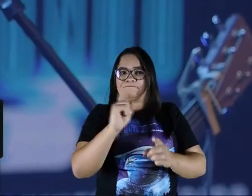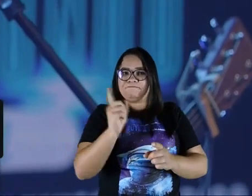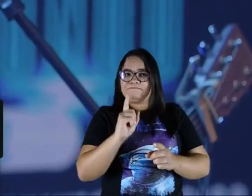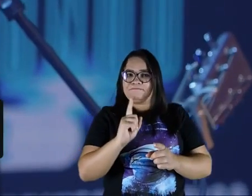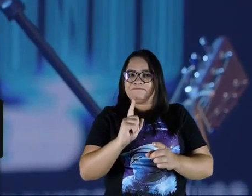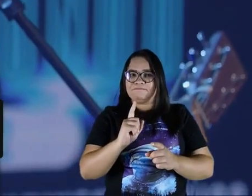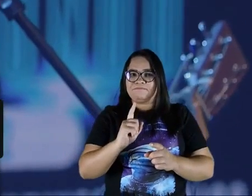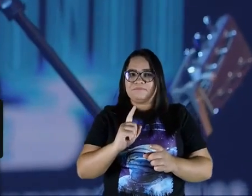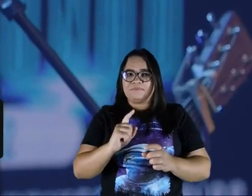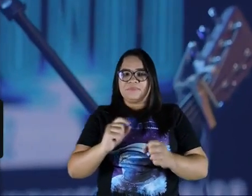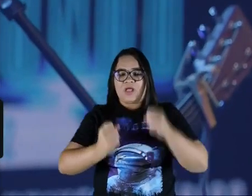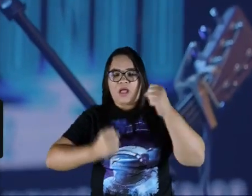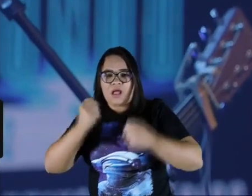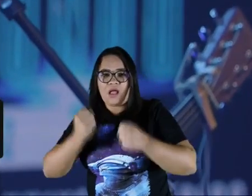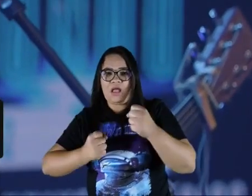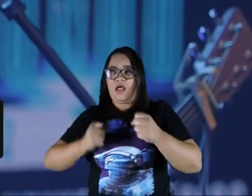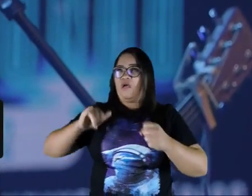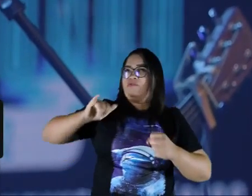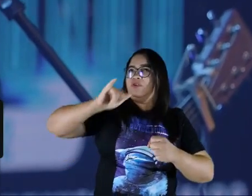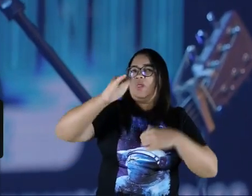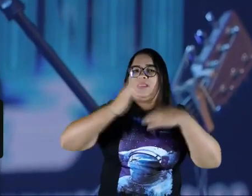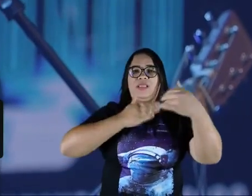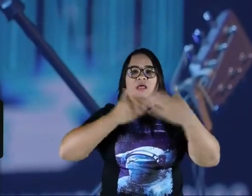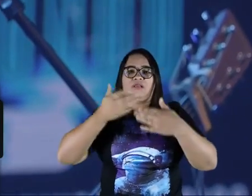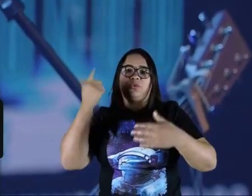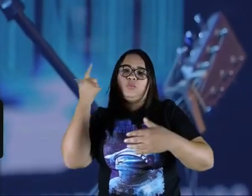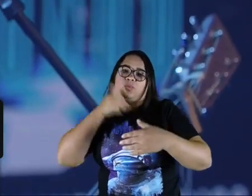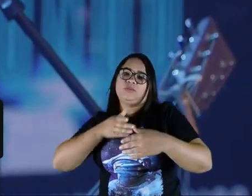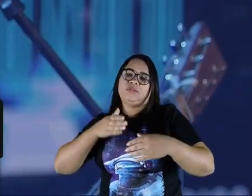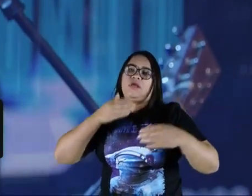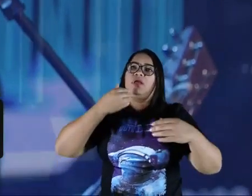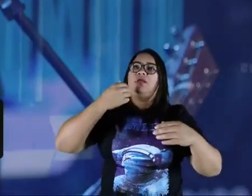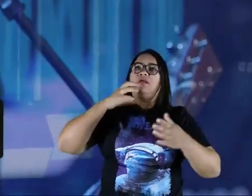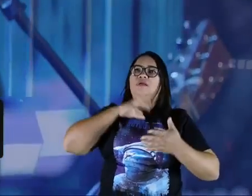algum me leva lá.